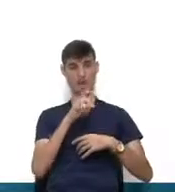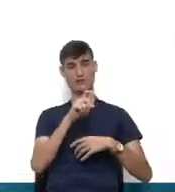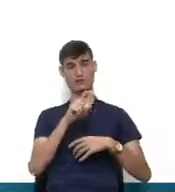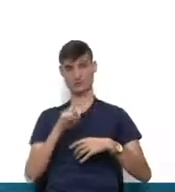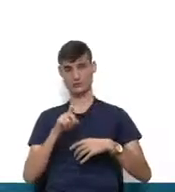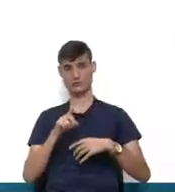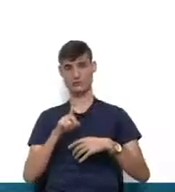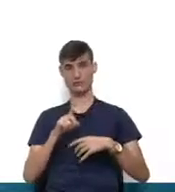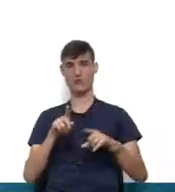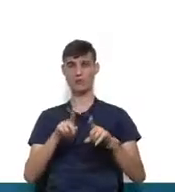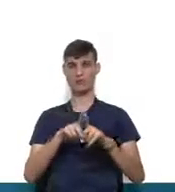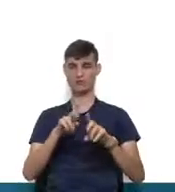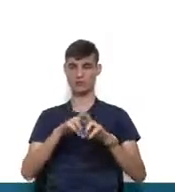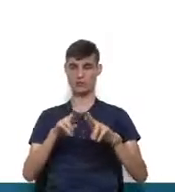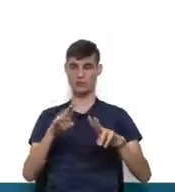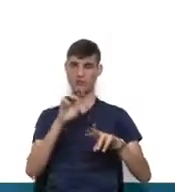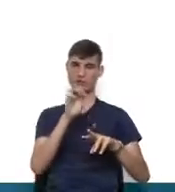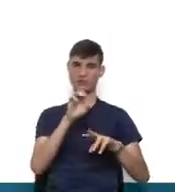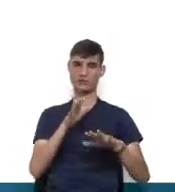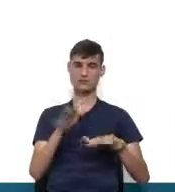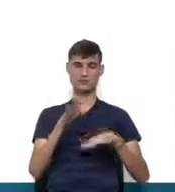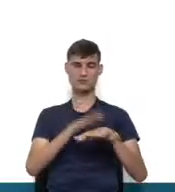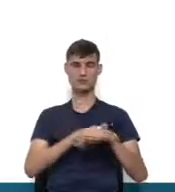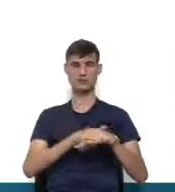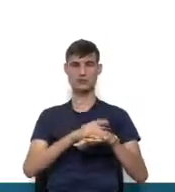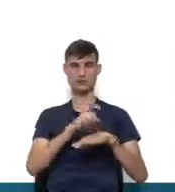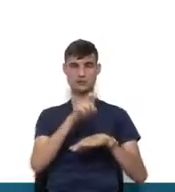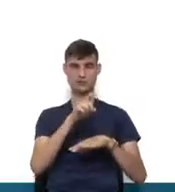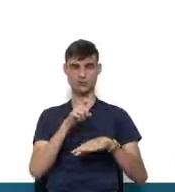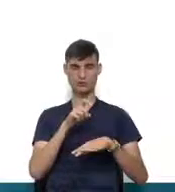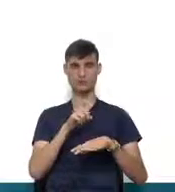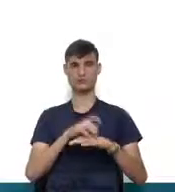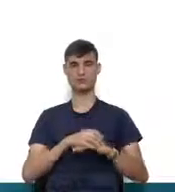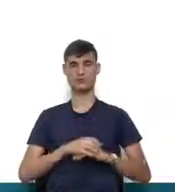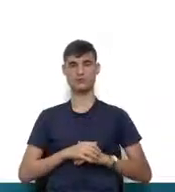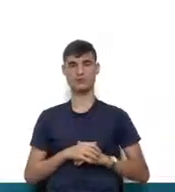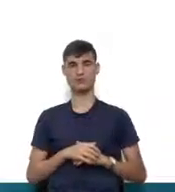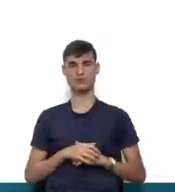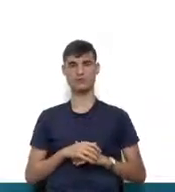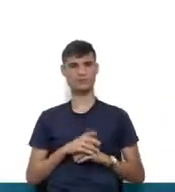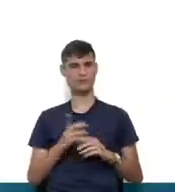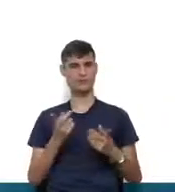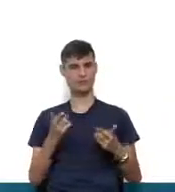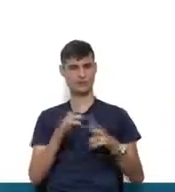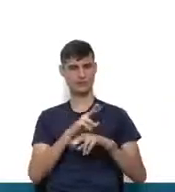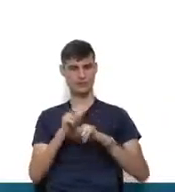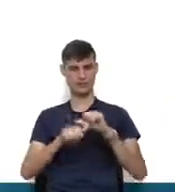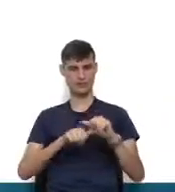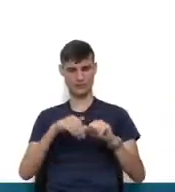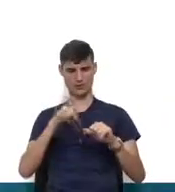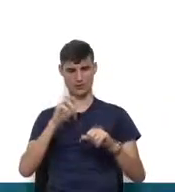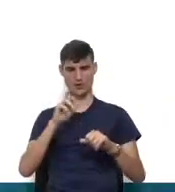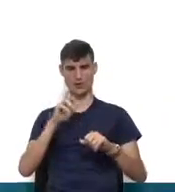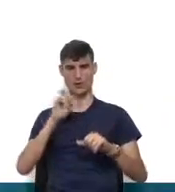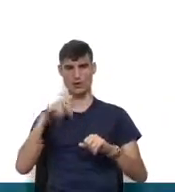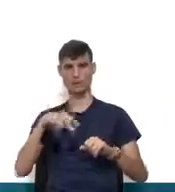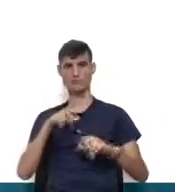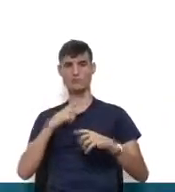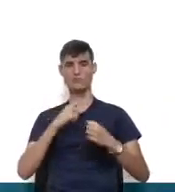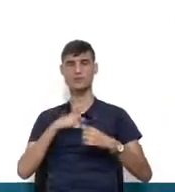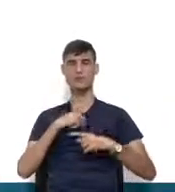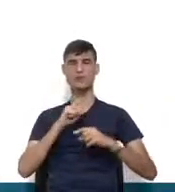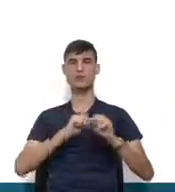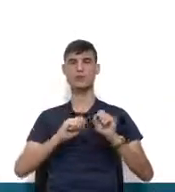x igual a e elevado a x. E o que a gente tem que pensar? Para substituí-la na nossa série do Maclaurin, nós vamos ter